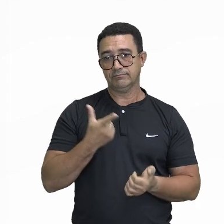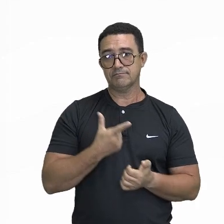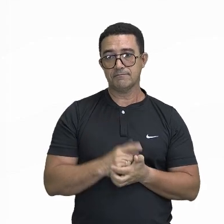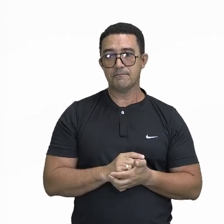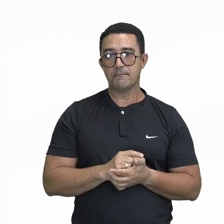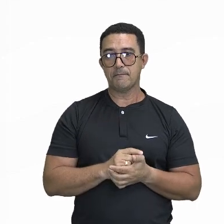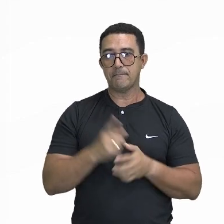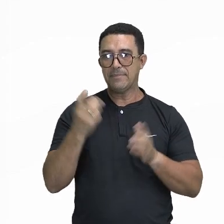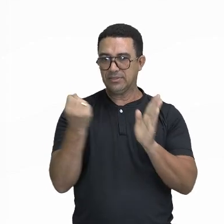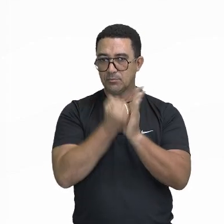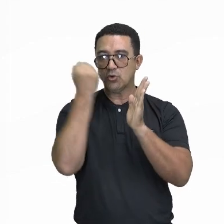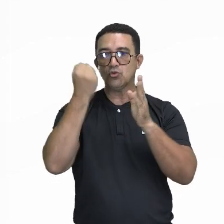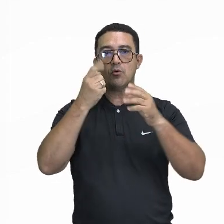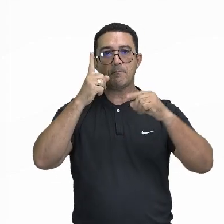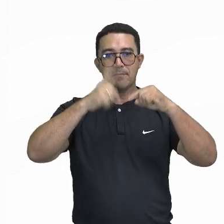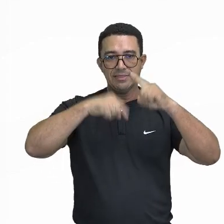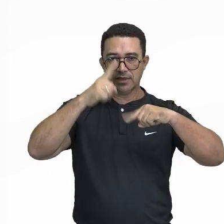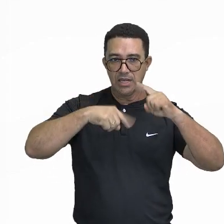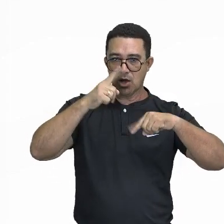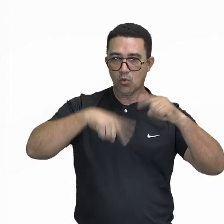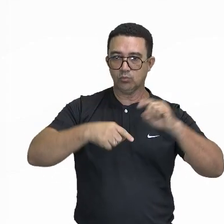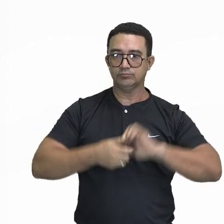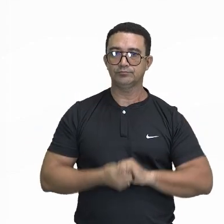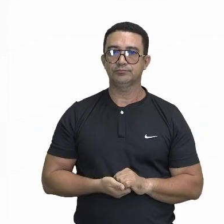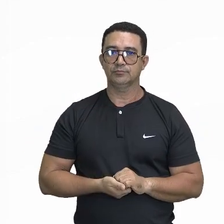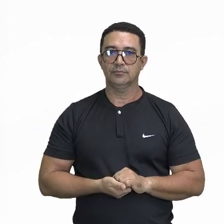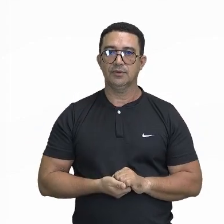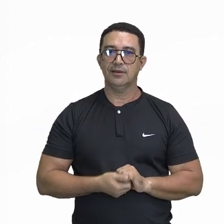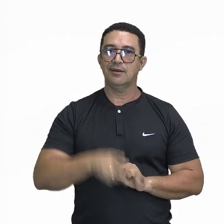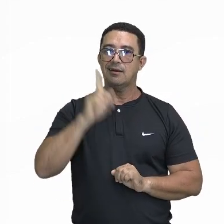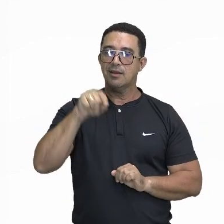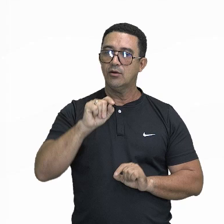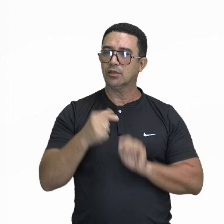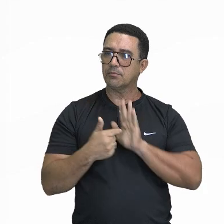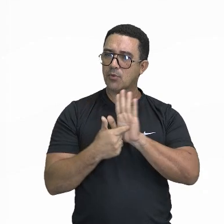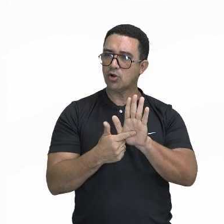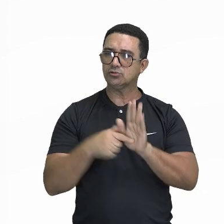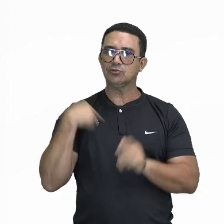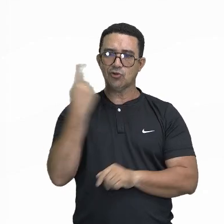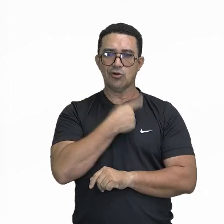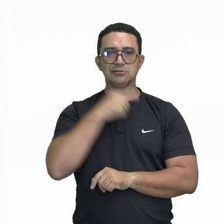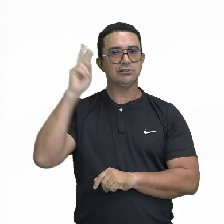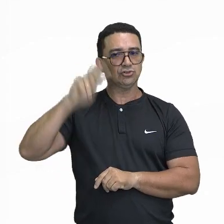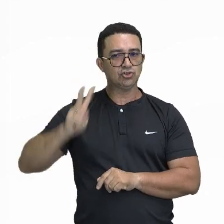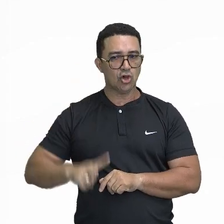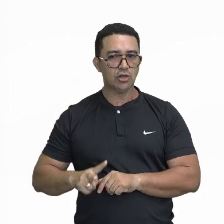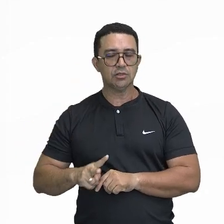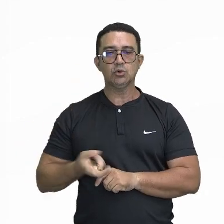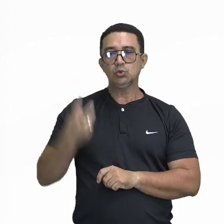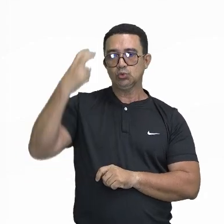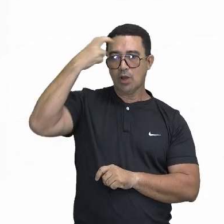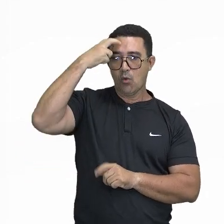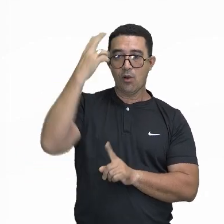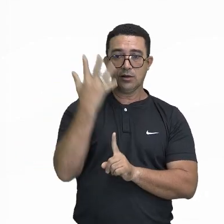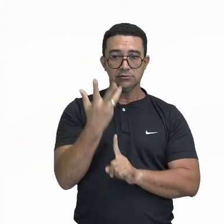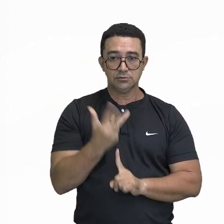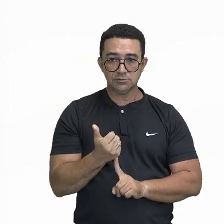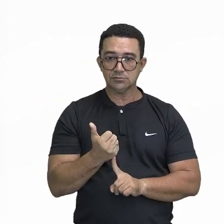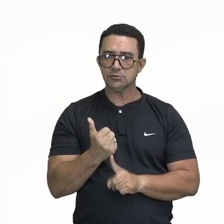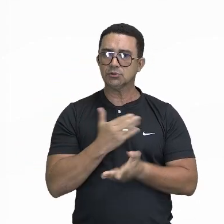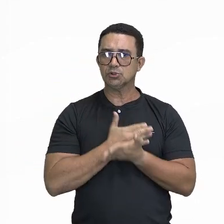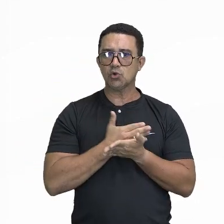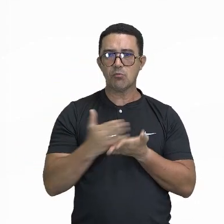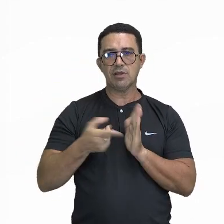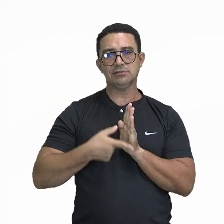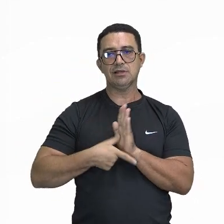materiais são aquilo que representa a nossa história cultural e artística, que começa